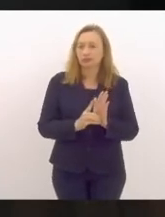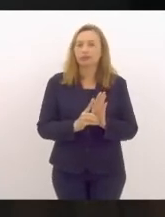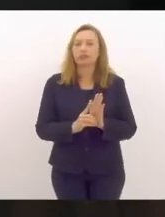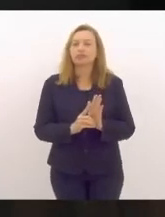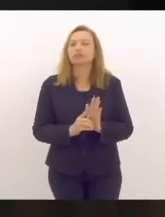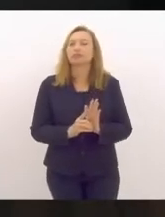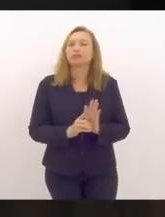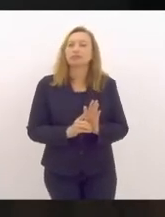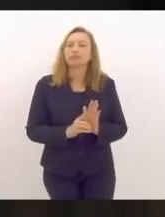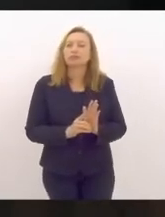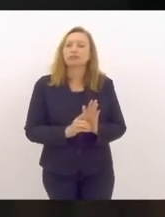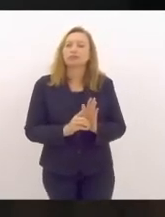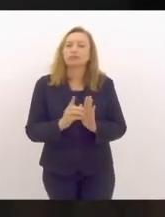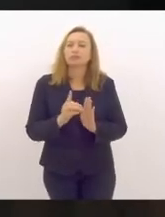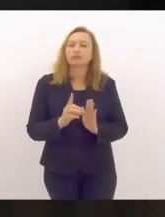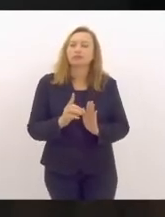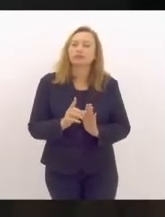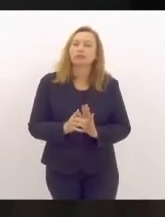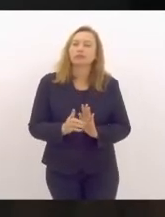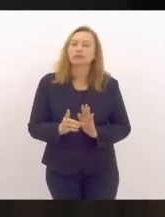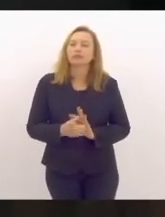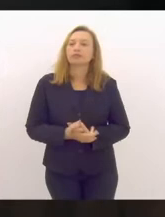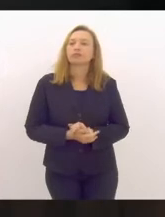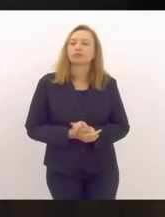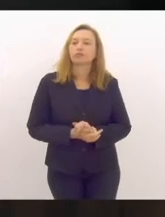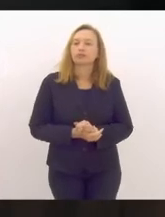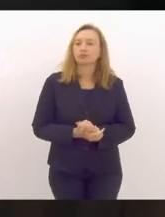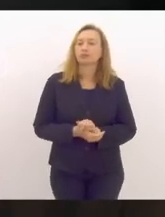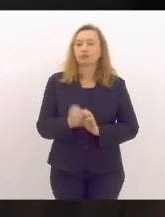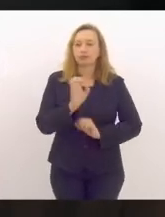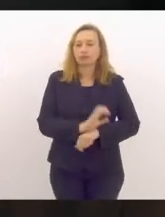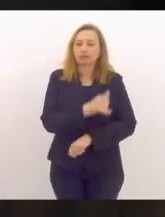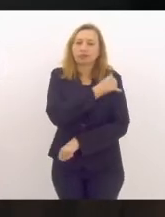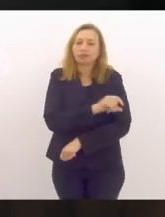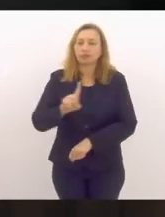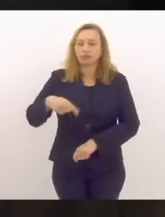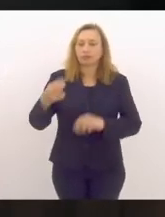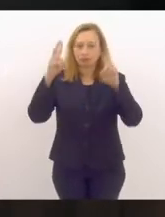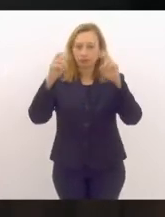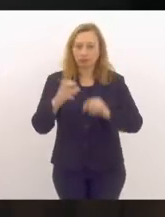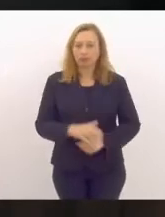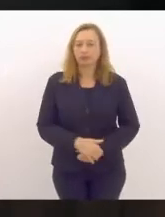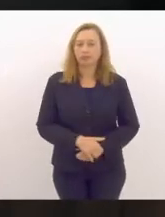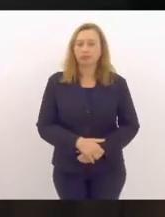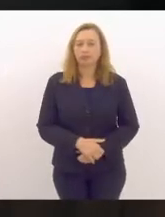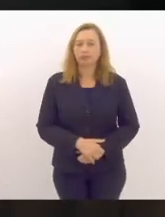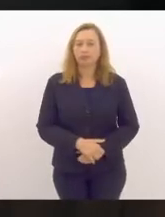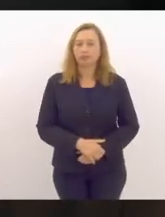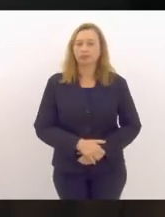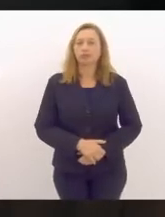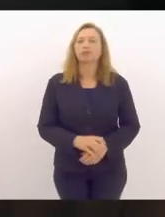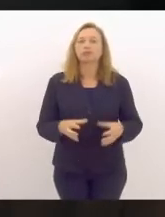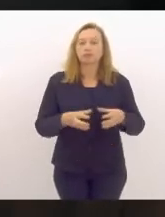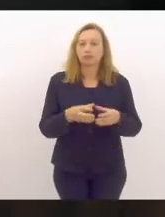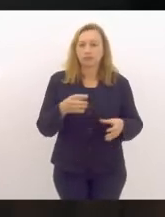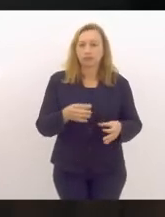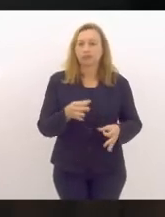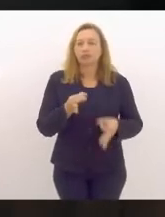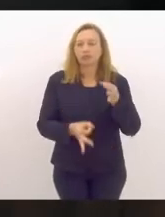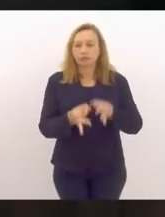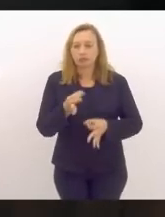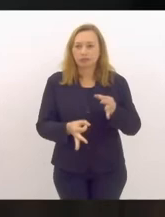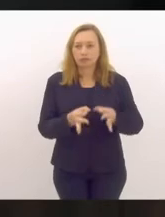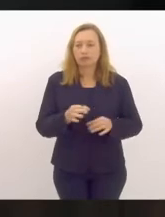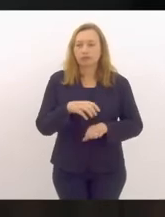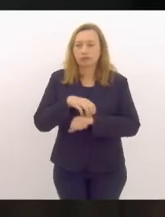trânsito, DETRAN-RJ, do Estado do Rio de Janeiro e da outras providências. Pendente de pareceres das comissões de Constituição, Justiça,